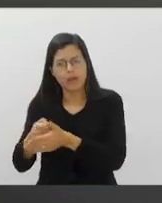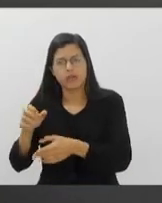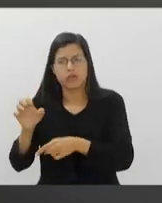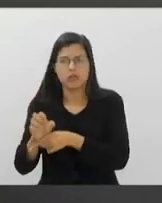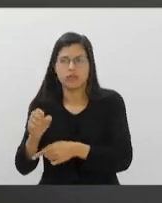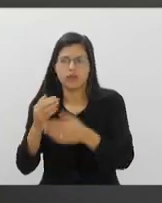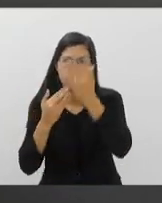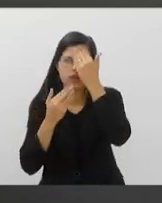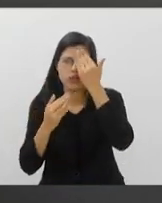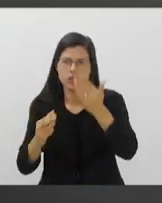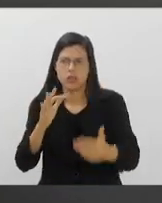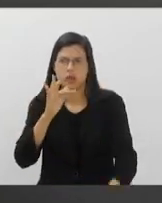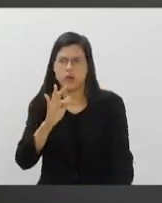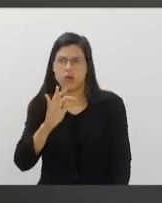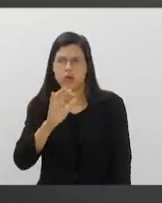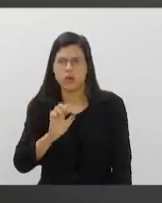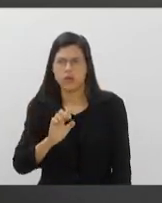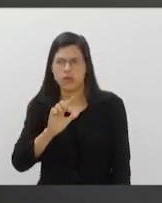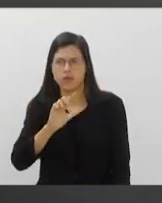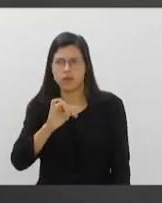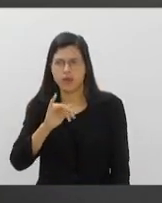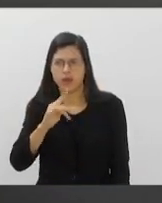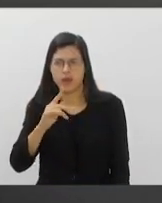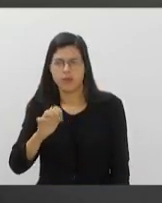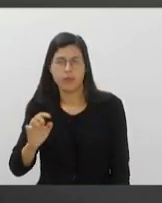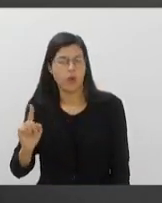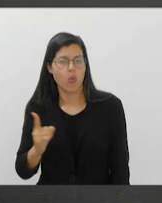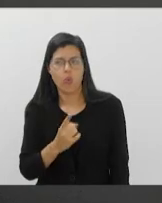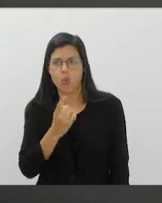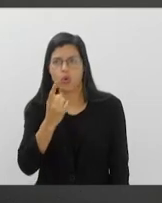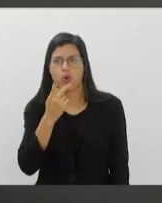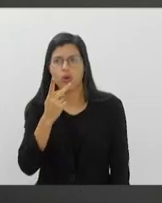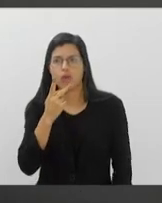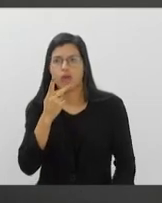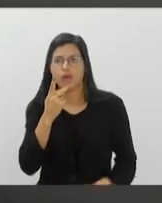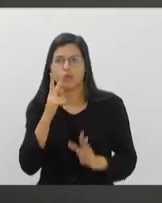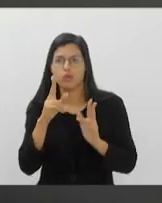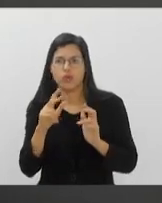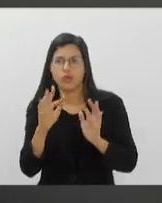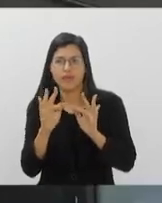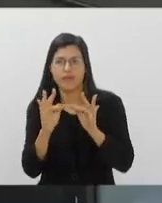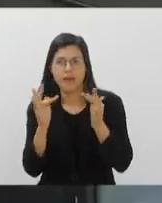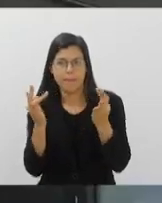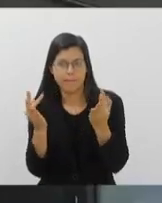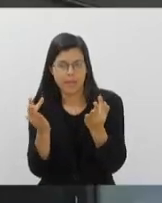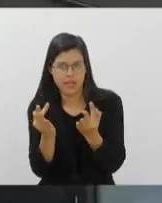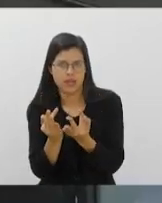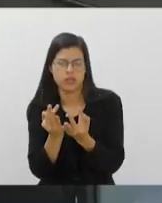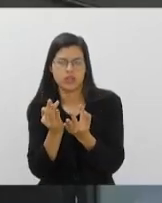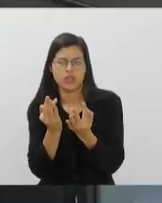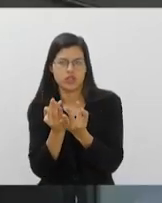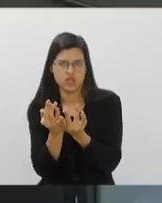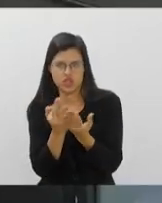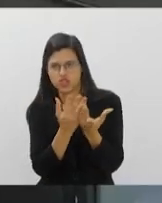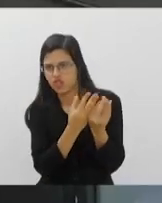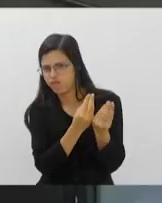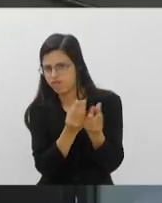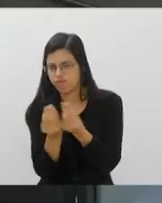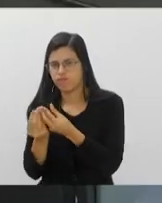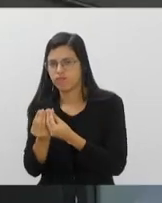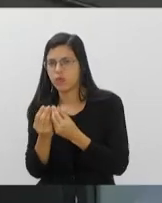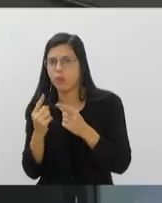que foi a única fala que eu acho que se referiu A famílias né no plural porque essa família